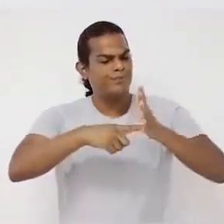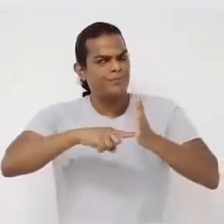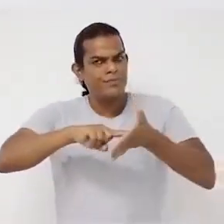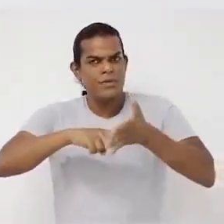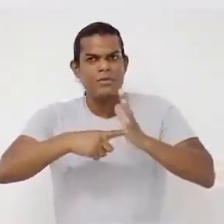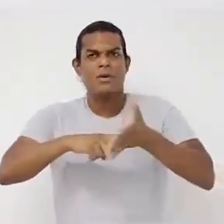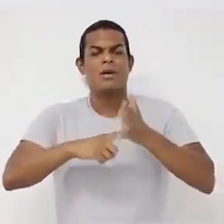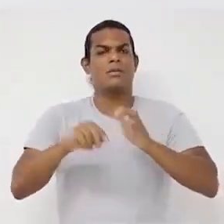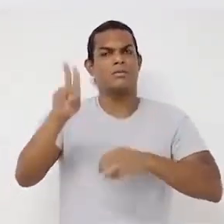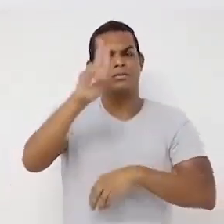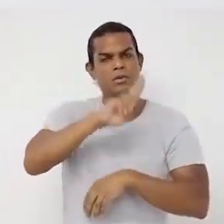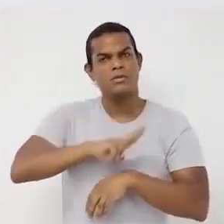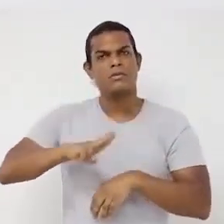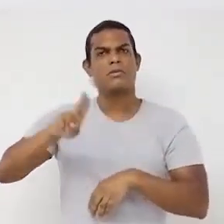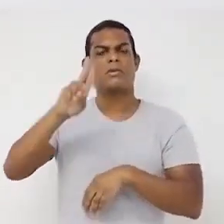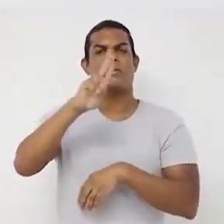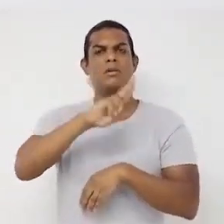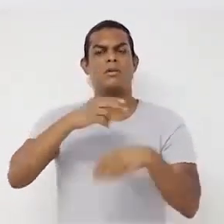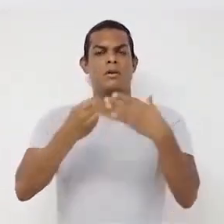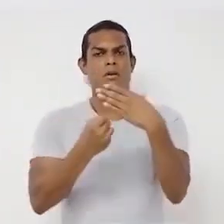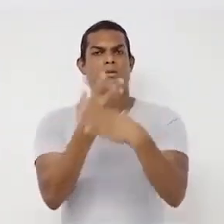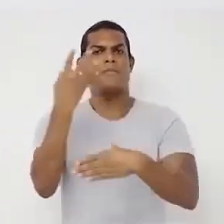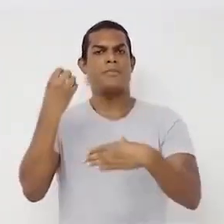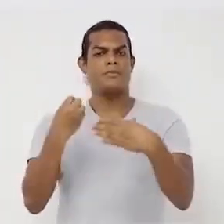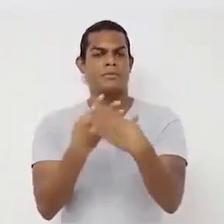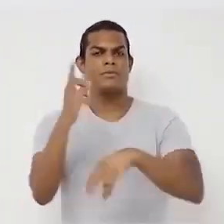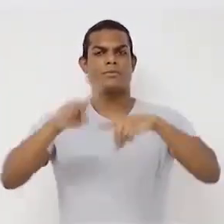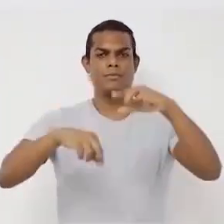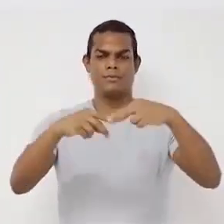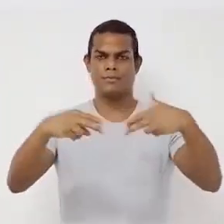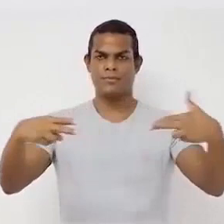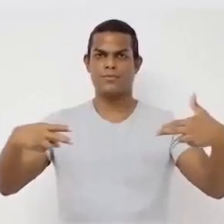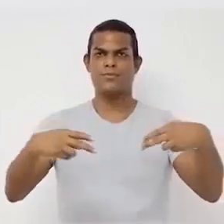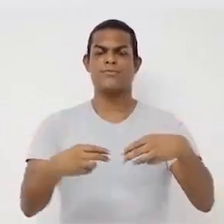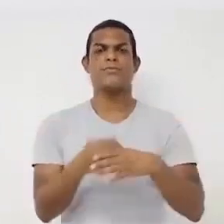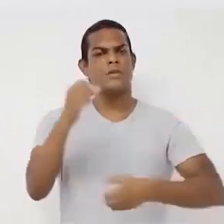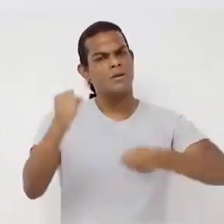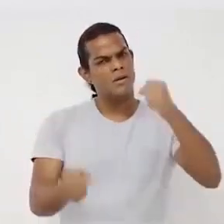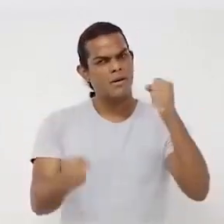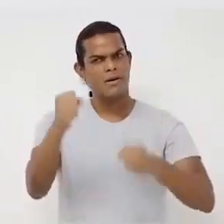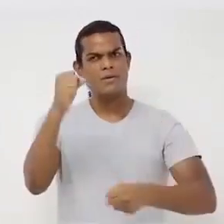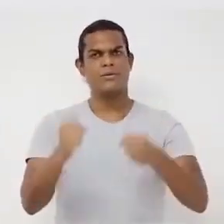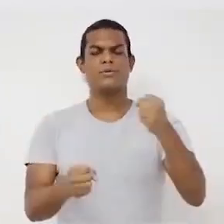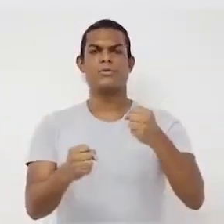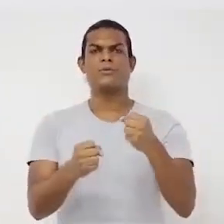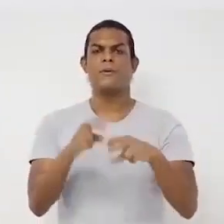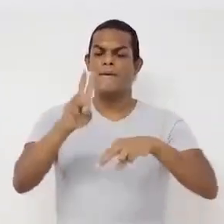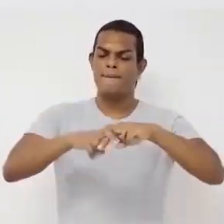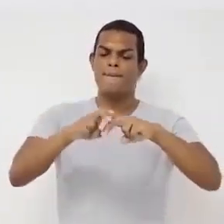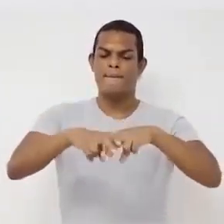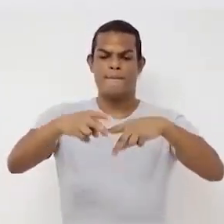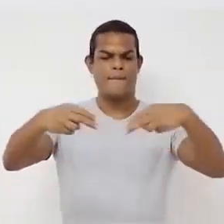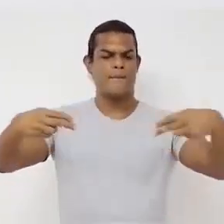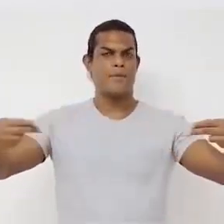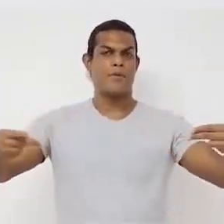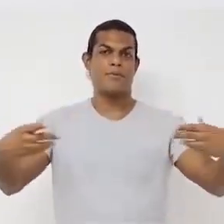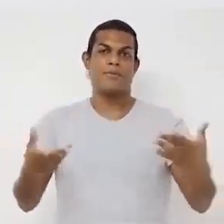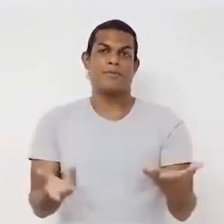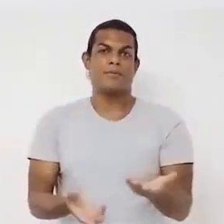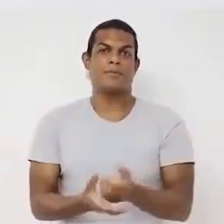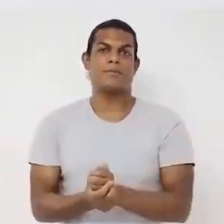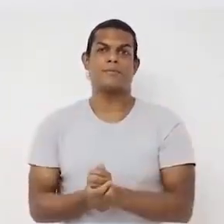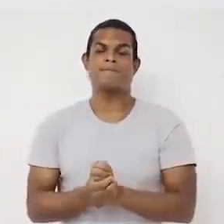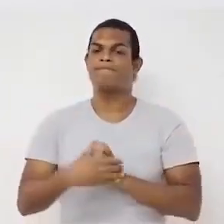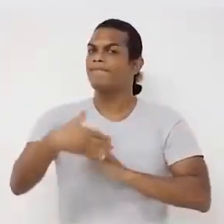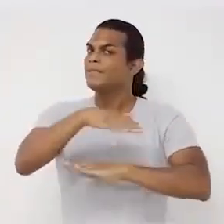máquinas para utilização de produção de matéria-prima, veículos, móveis e